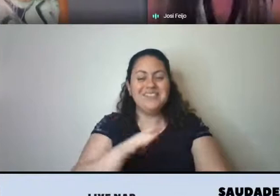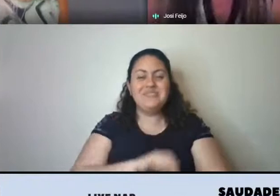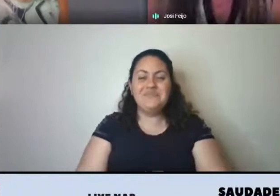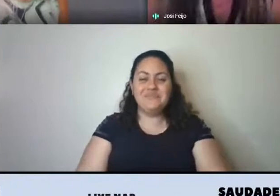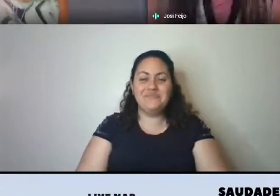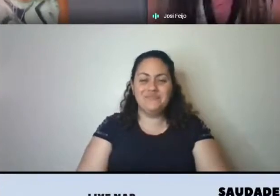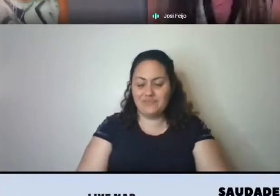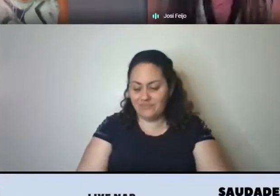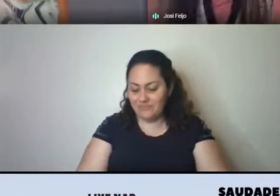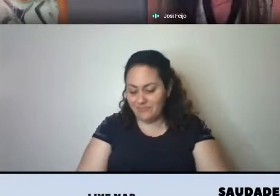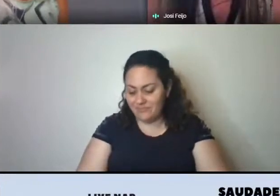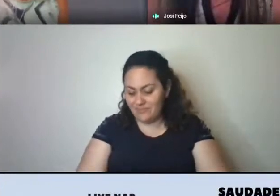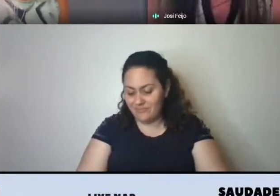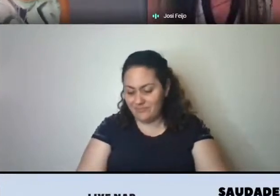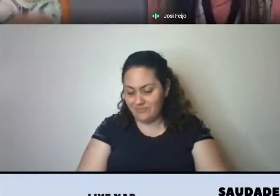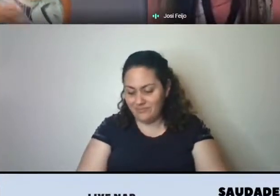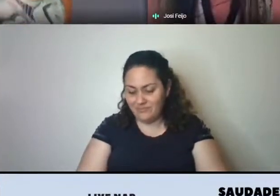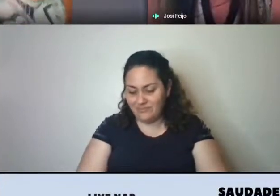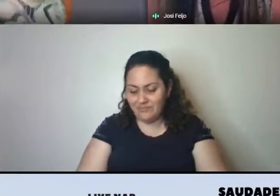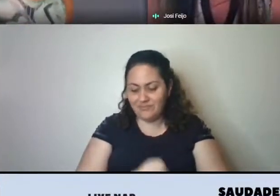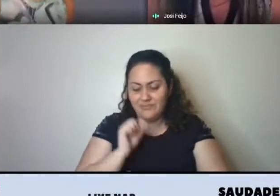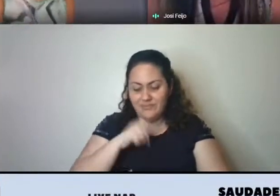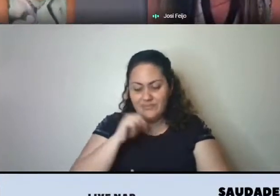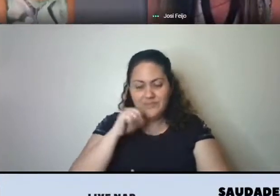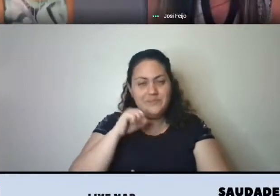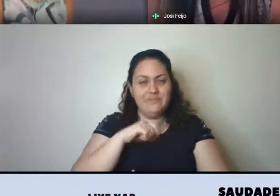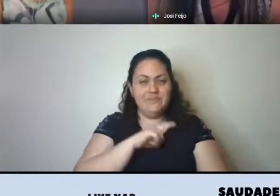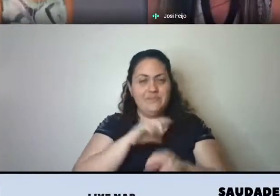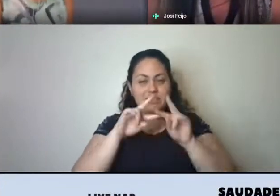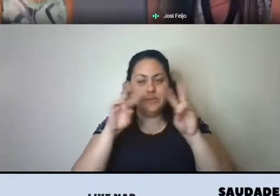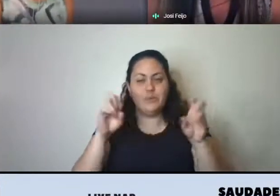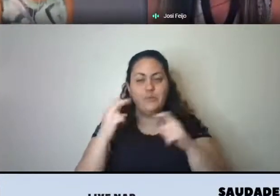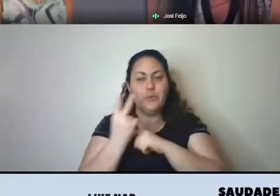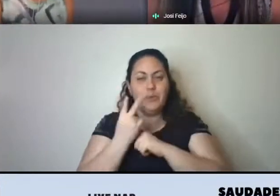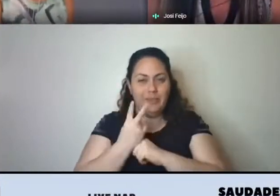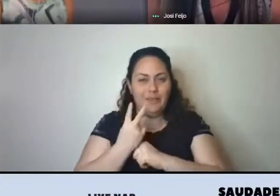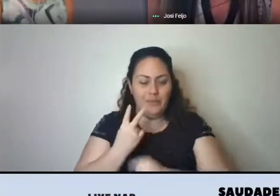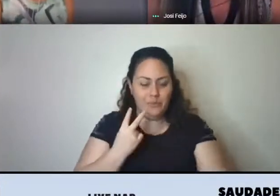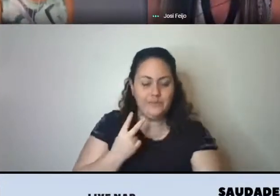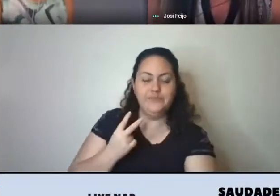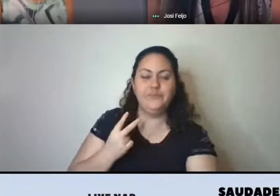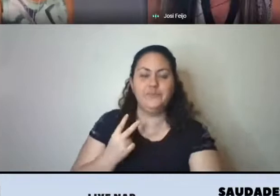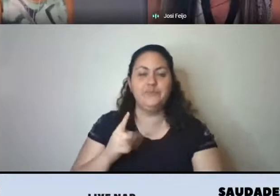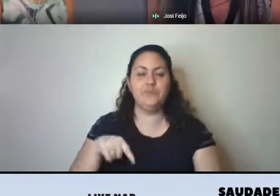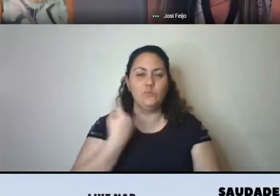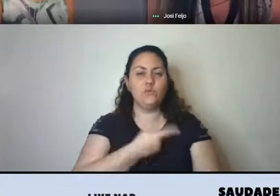Sim, nessa questão do cuidado, do autocuidado, nós havíamos pensado